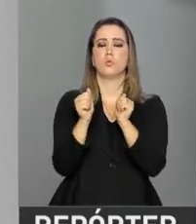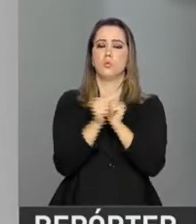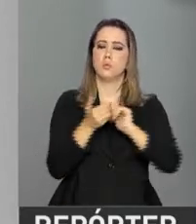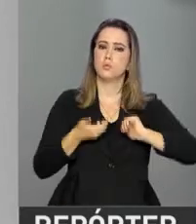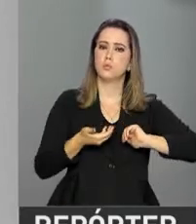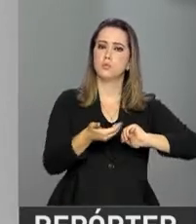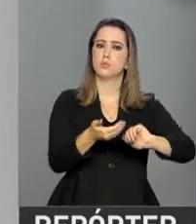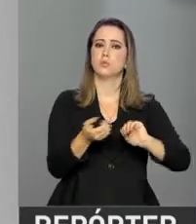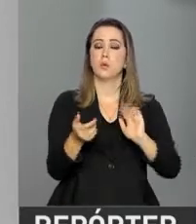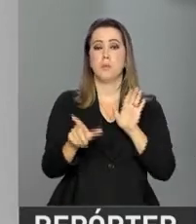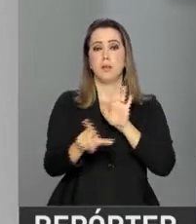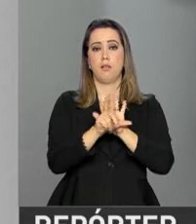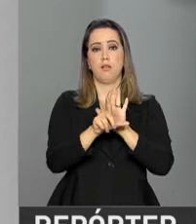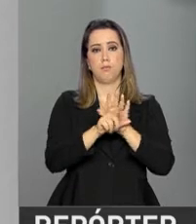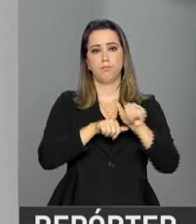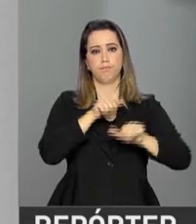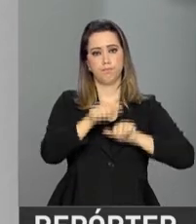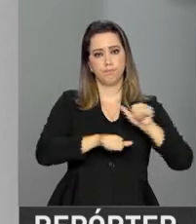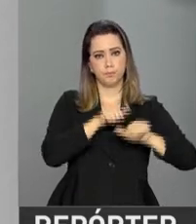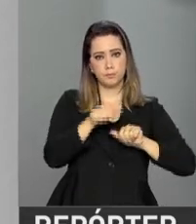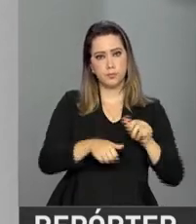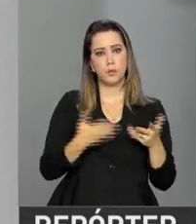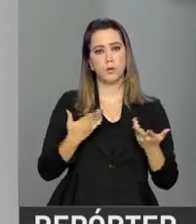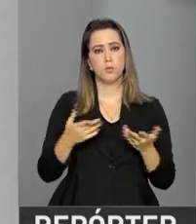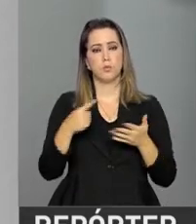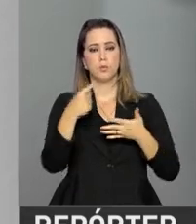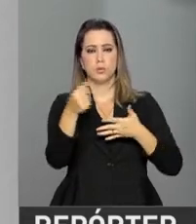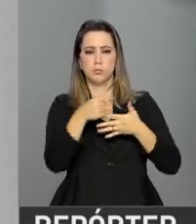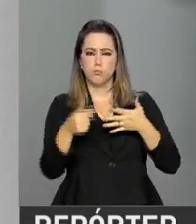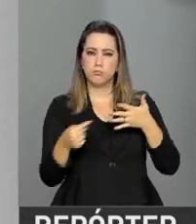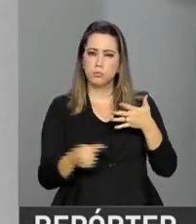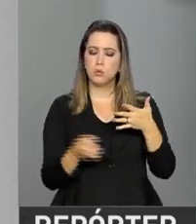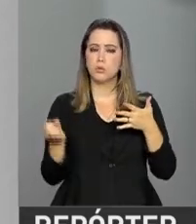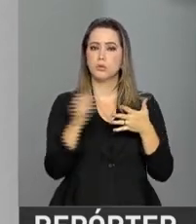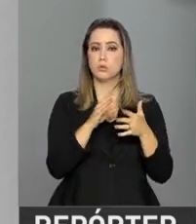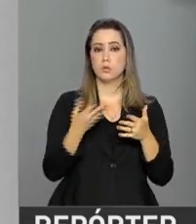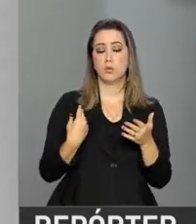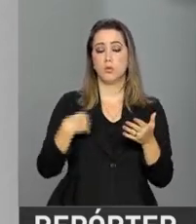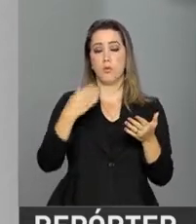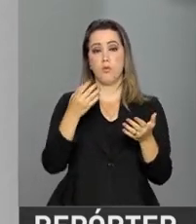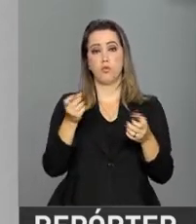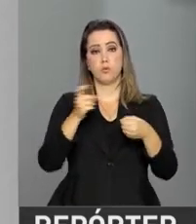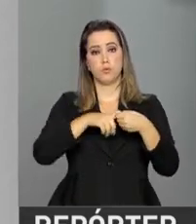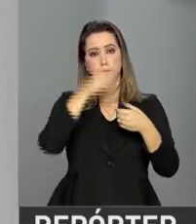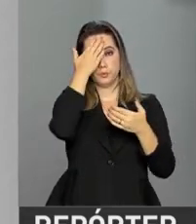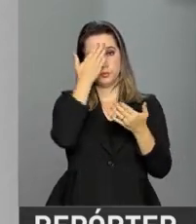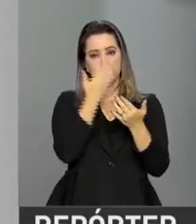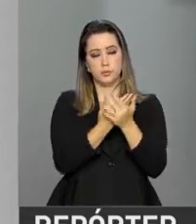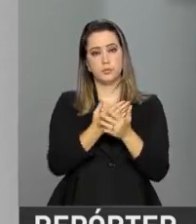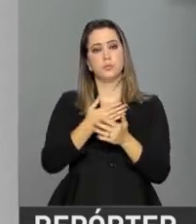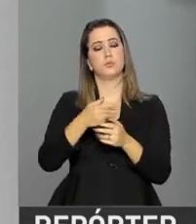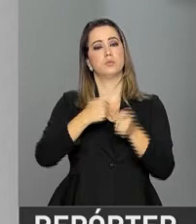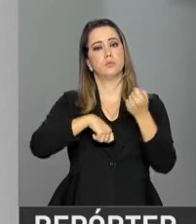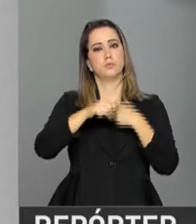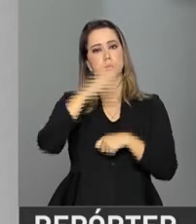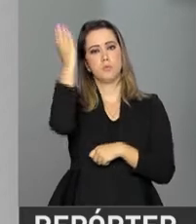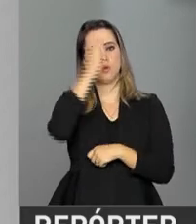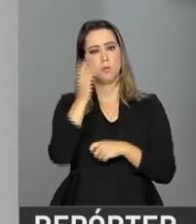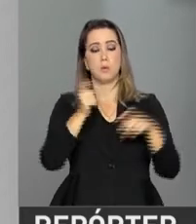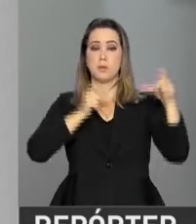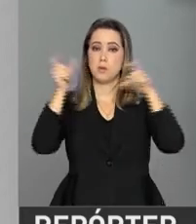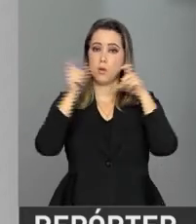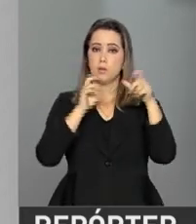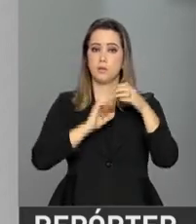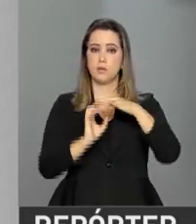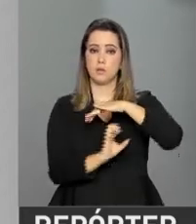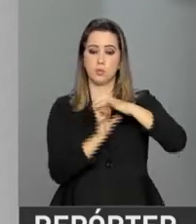regulatório para ele essa agenda de reformas trouxe de volta a confiança na economia eo brasil voltou a despertar o interesse de grandes empresas